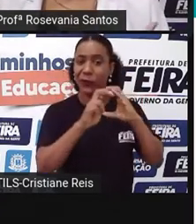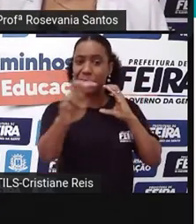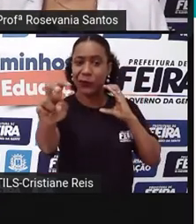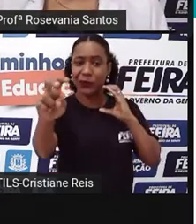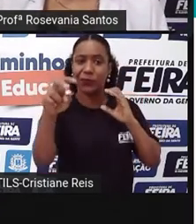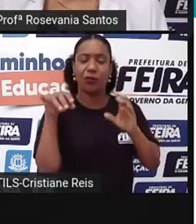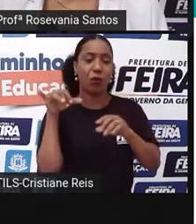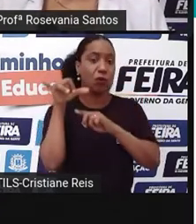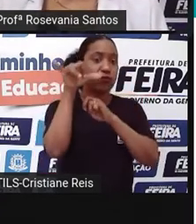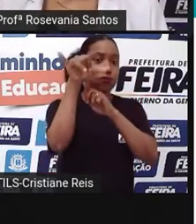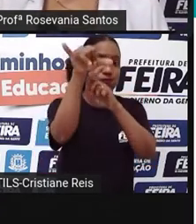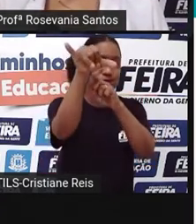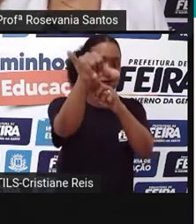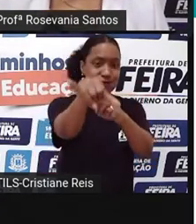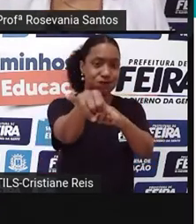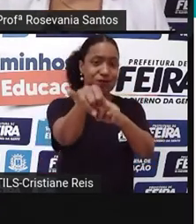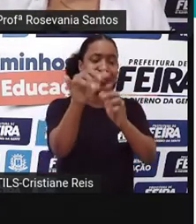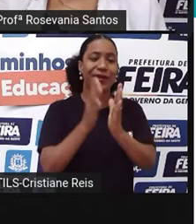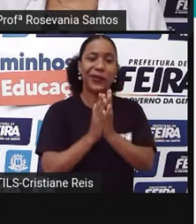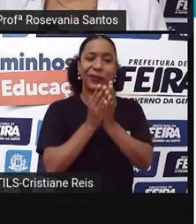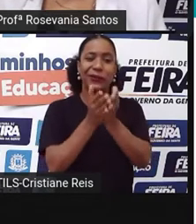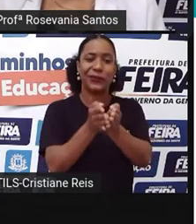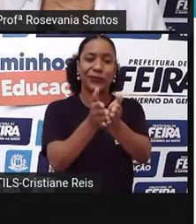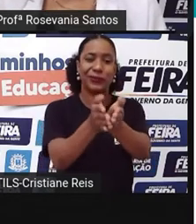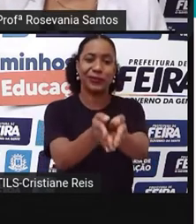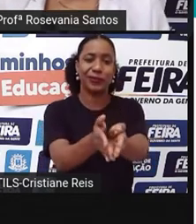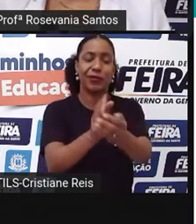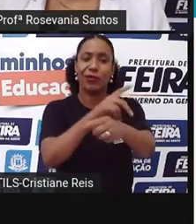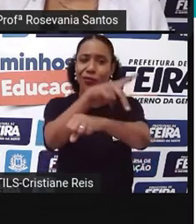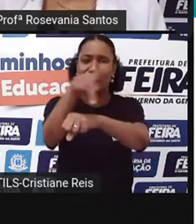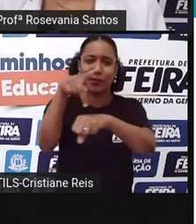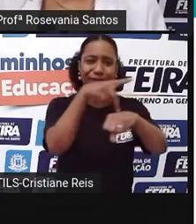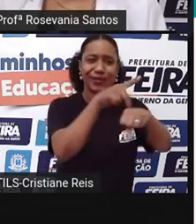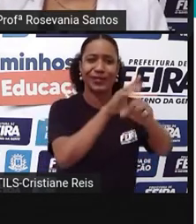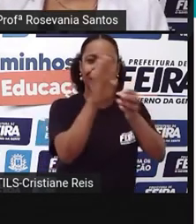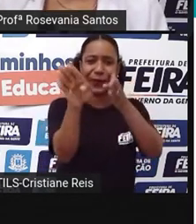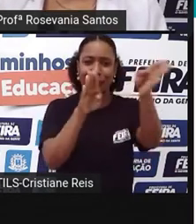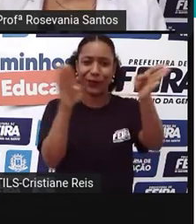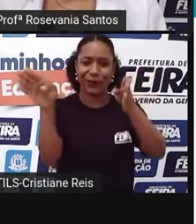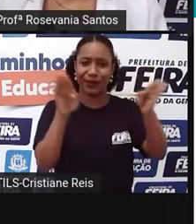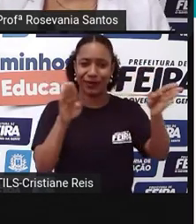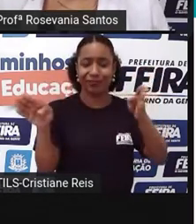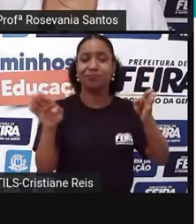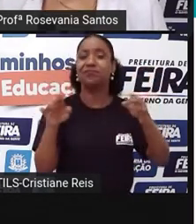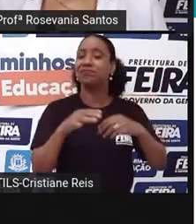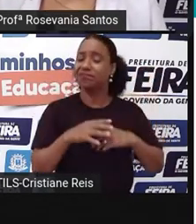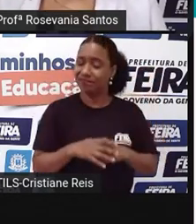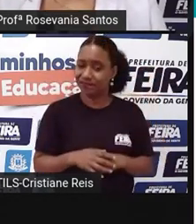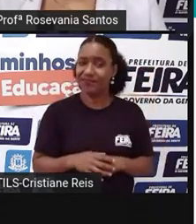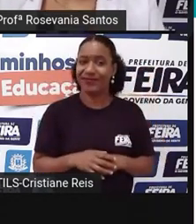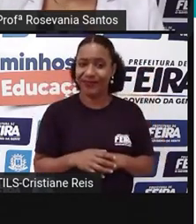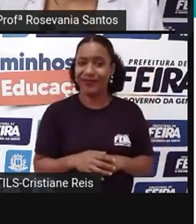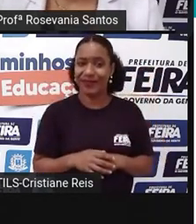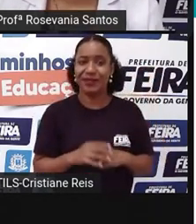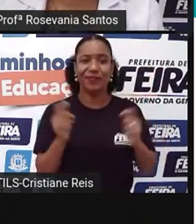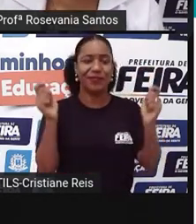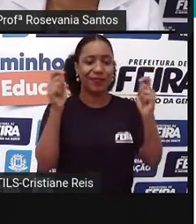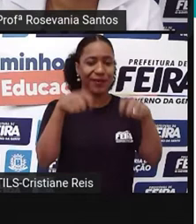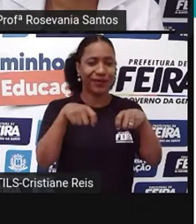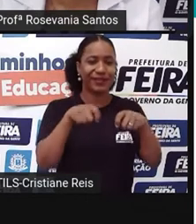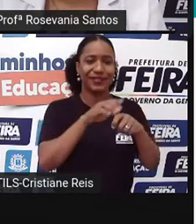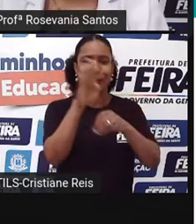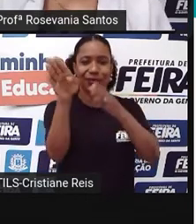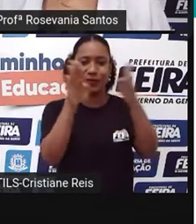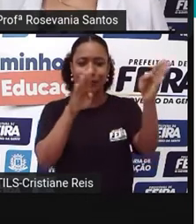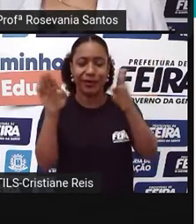processos, né, de transporte que a gente tem, aí vai gerar esse complexo e diversificado sistema de transporte que facilita muito essa